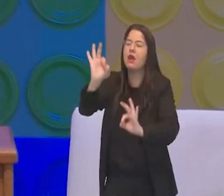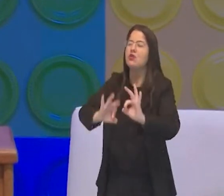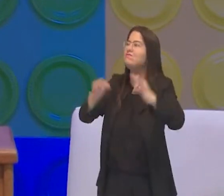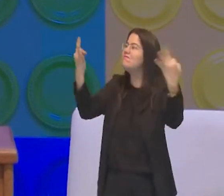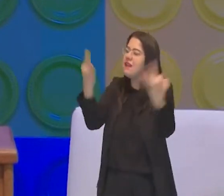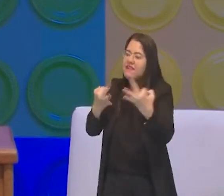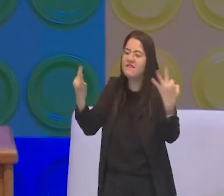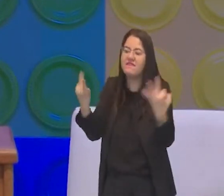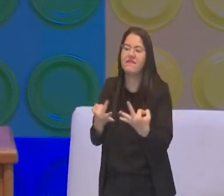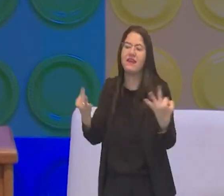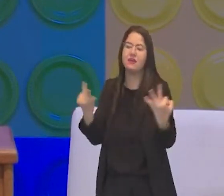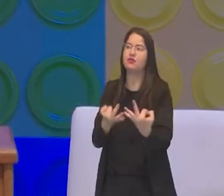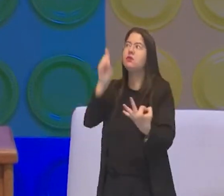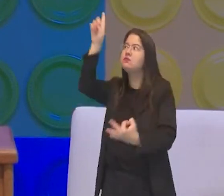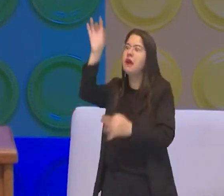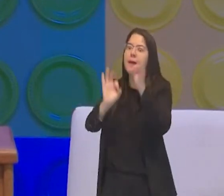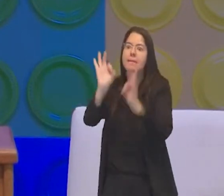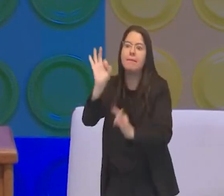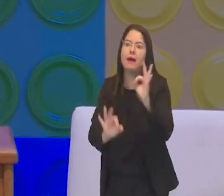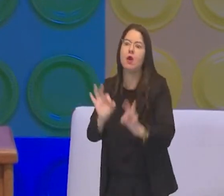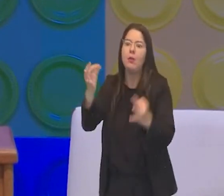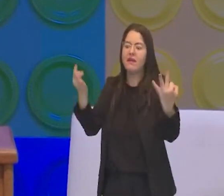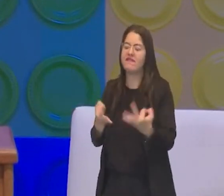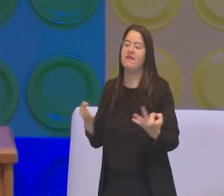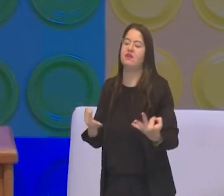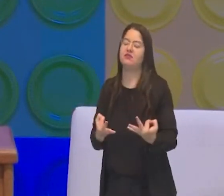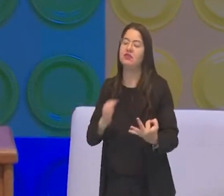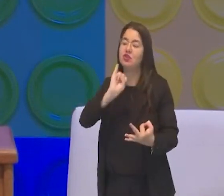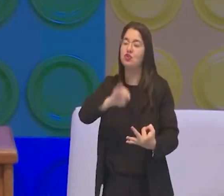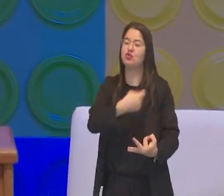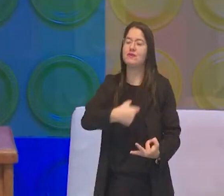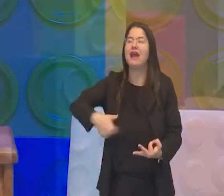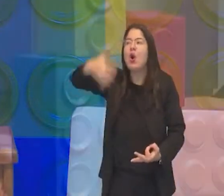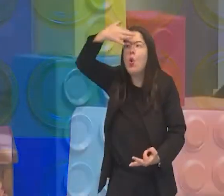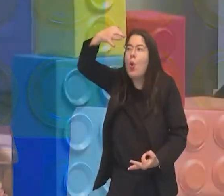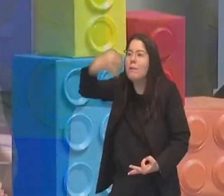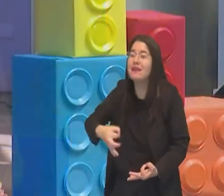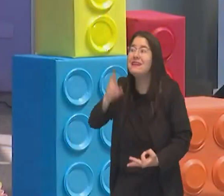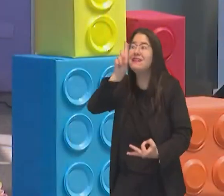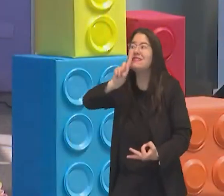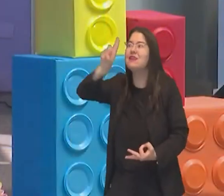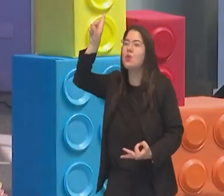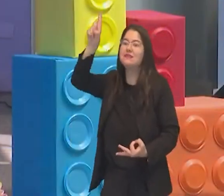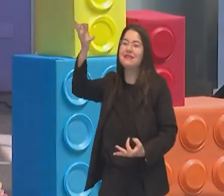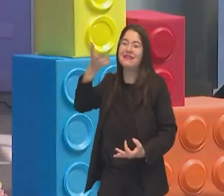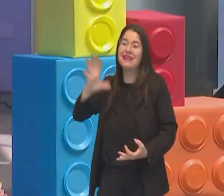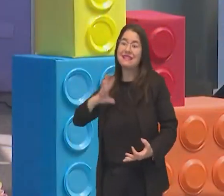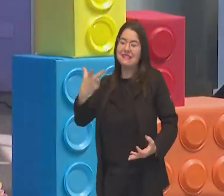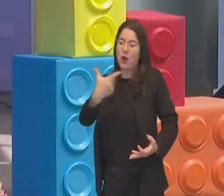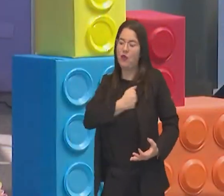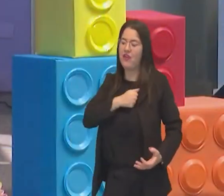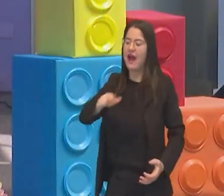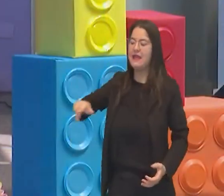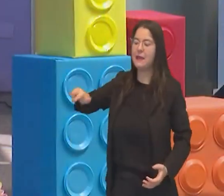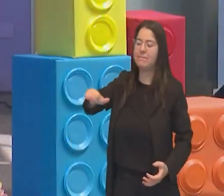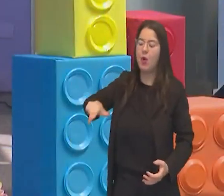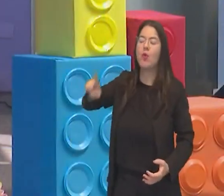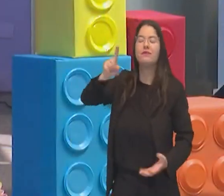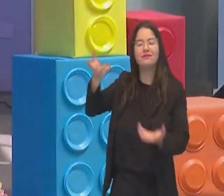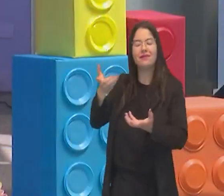maior já sendo preparado por Deus. Deus queria salvar os seus irmãos, o seu